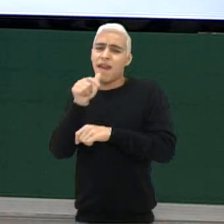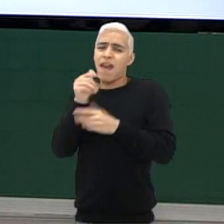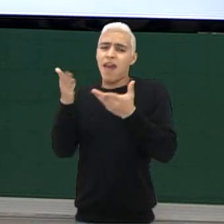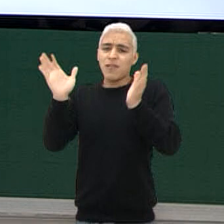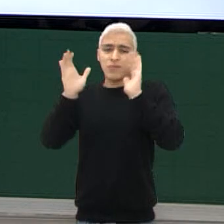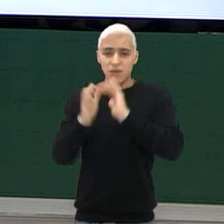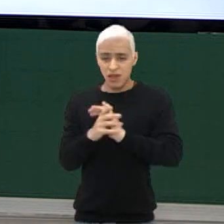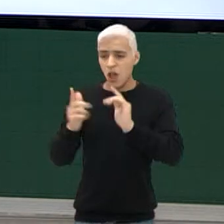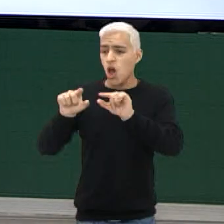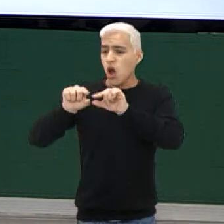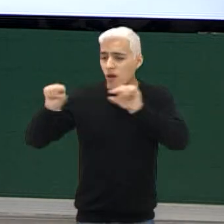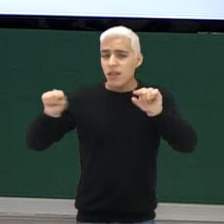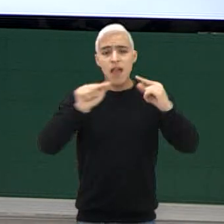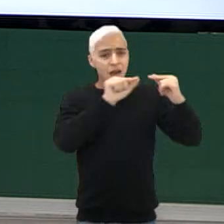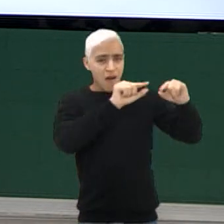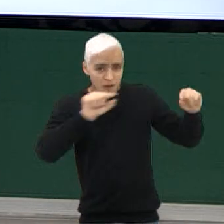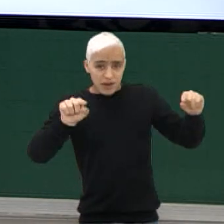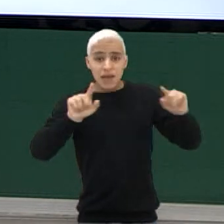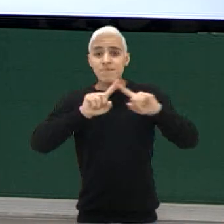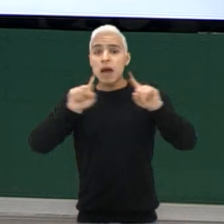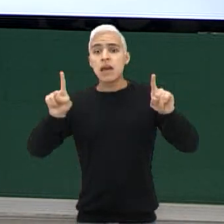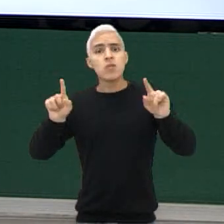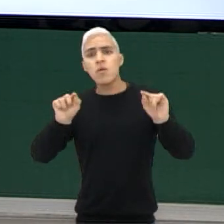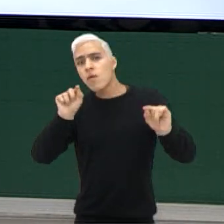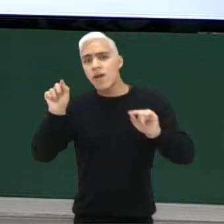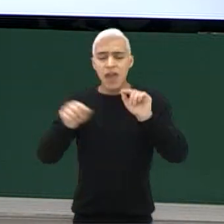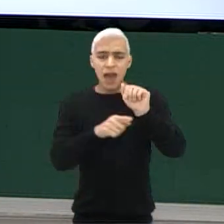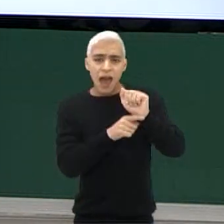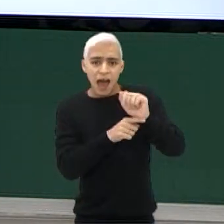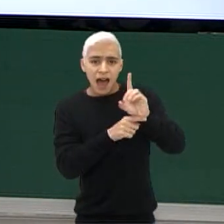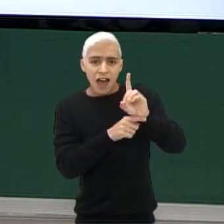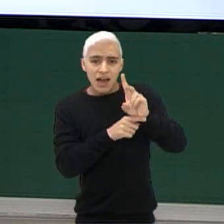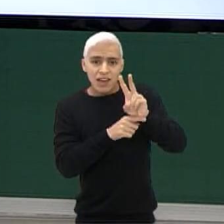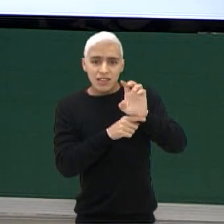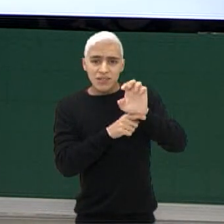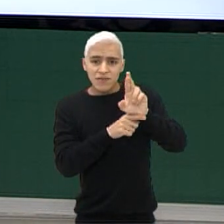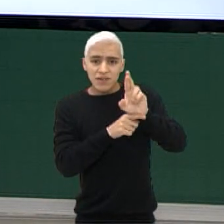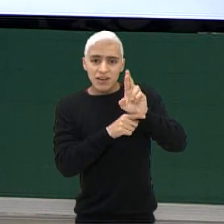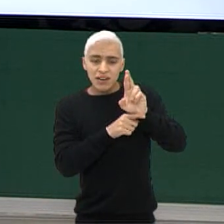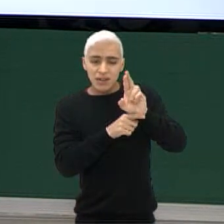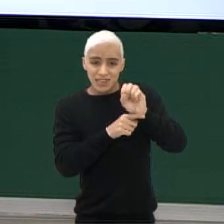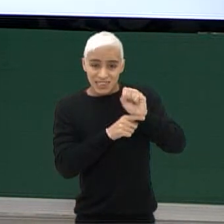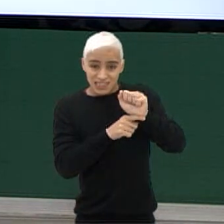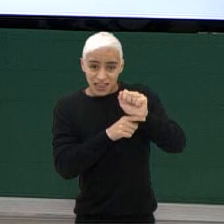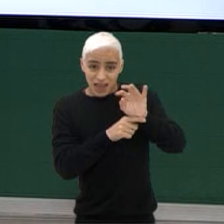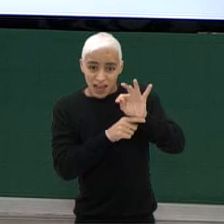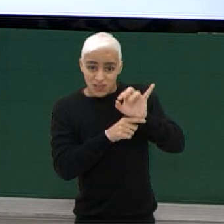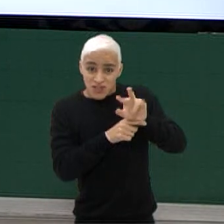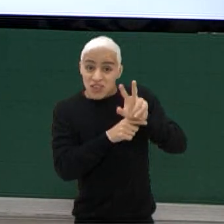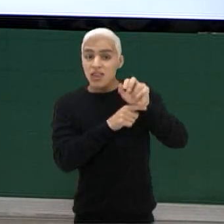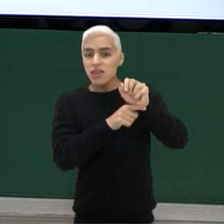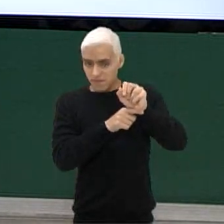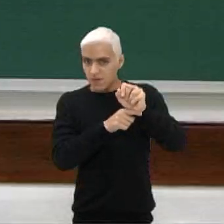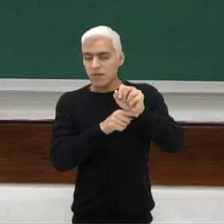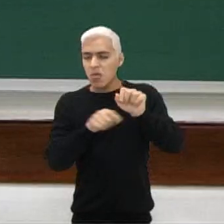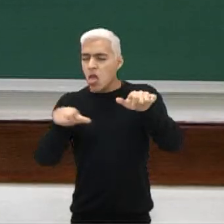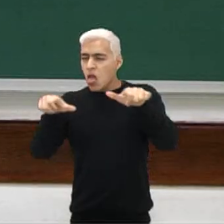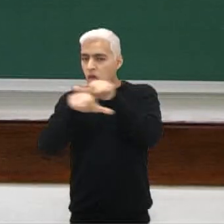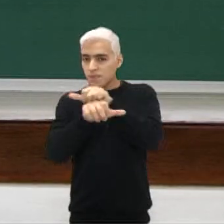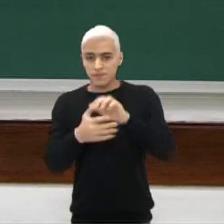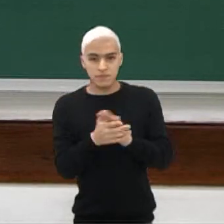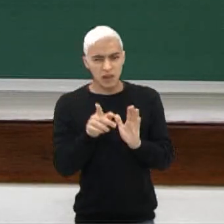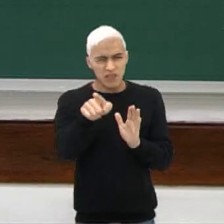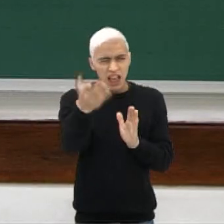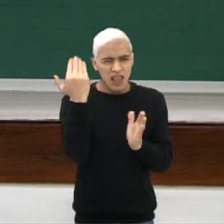água. Oração coordenada adversativa. Lembram lá no início, vocês devem ter anotado aí no caderno de